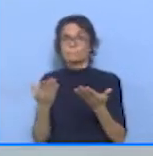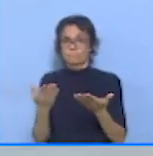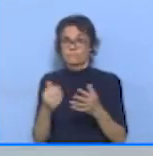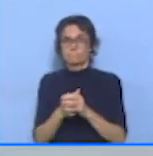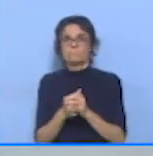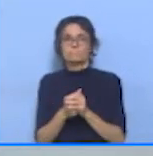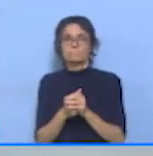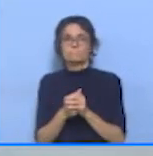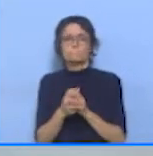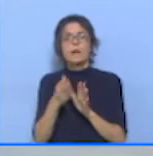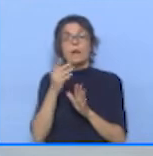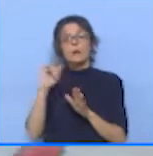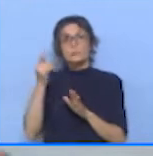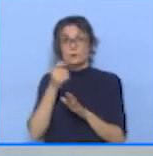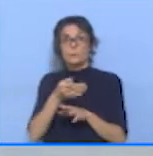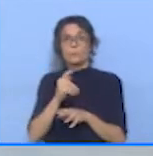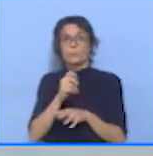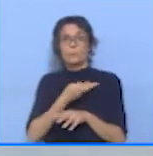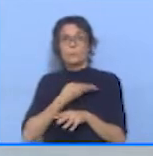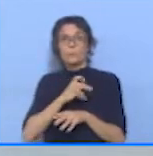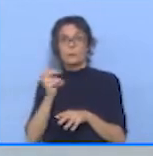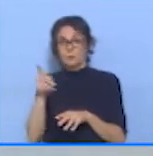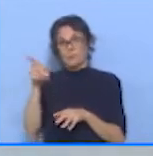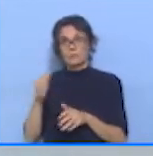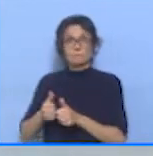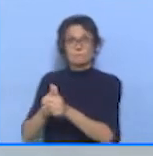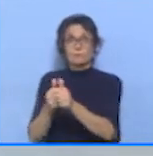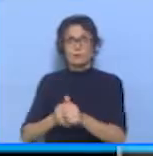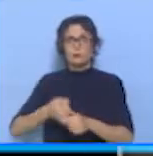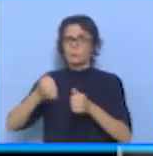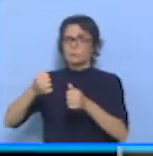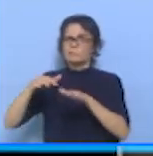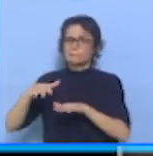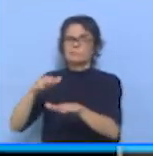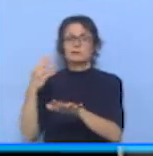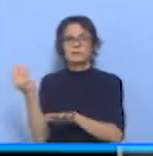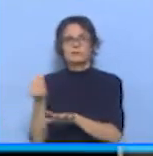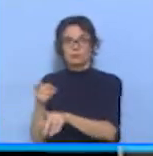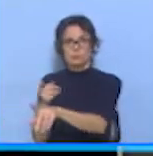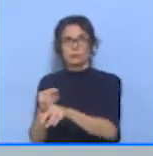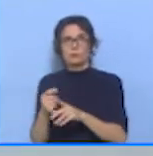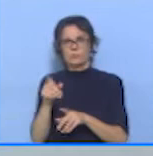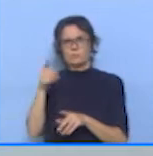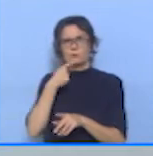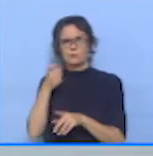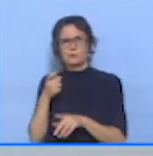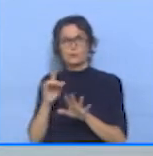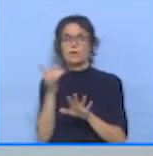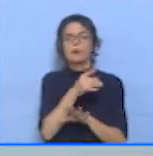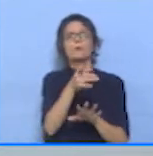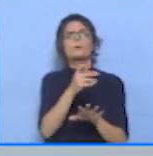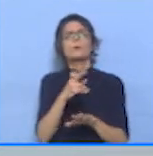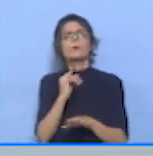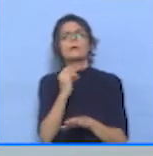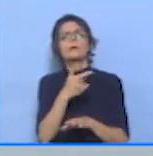com o Pedro, que tem estado a acompanhar e a participar nessas manifestações estudantis. Rita Veiga, perguntava-lhe, está de